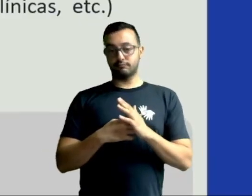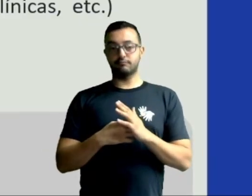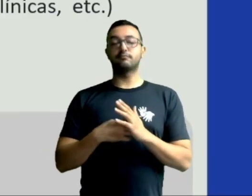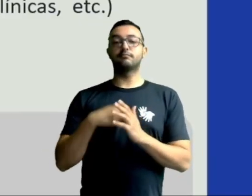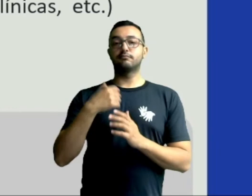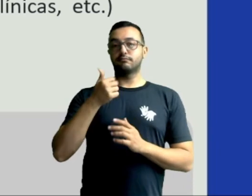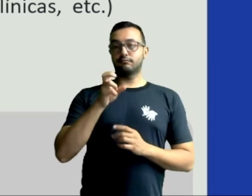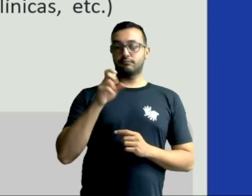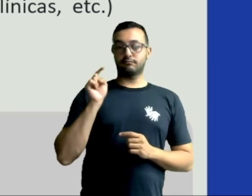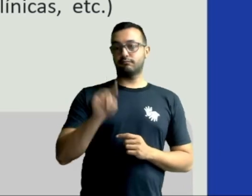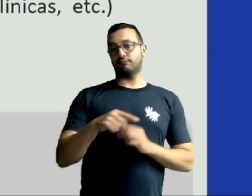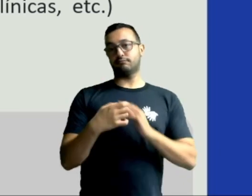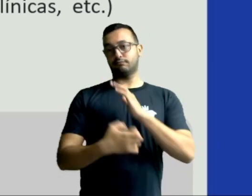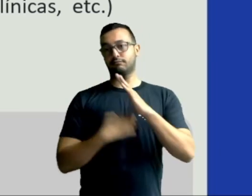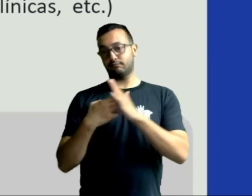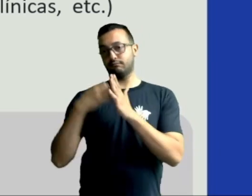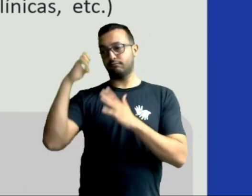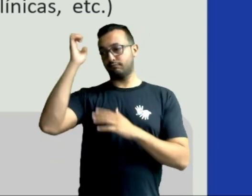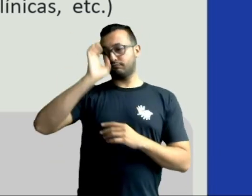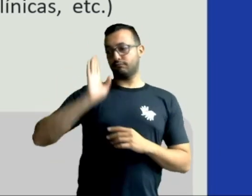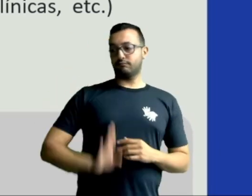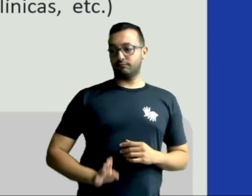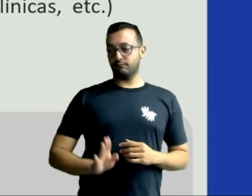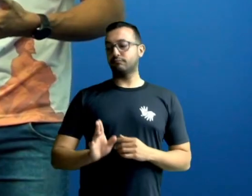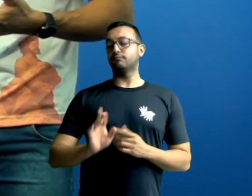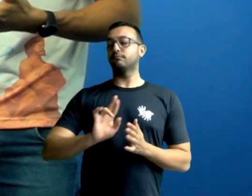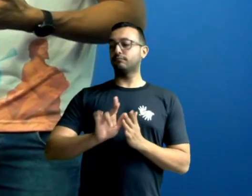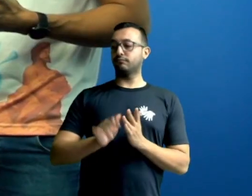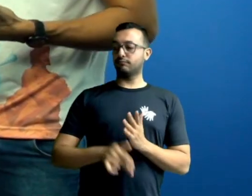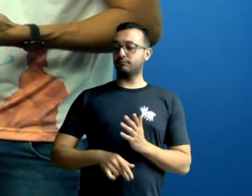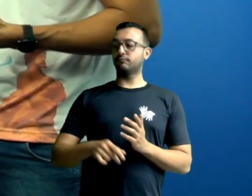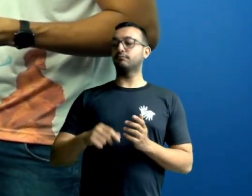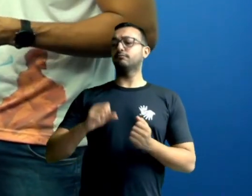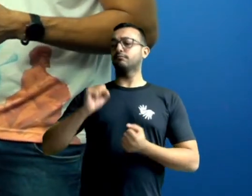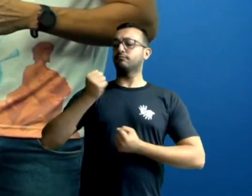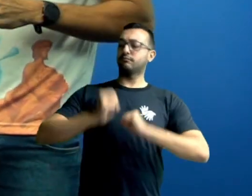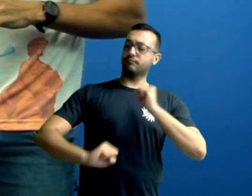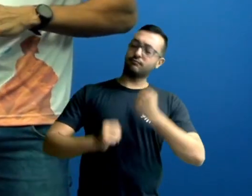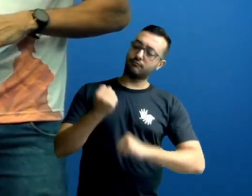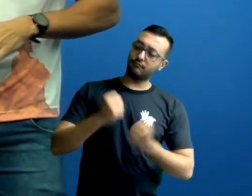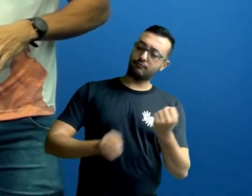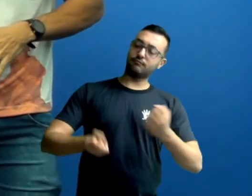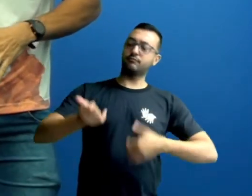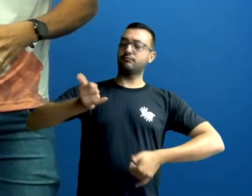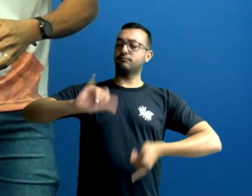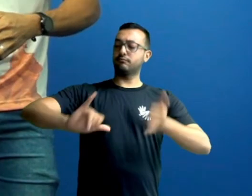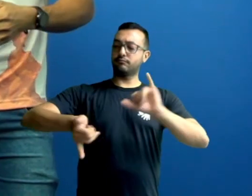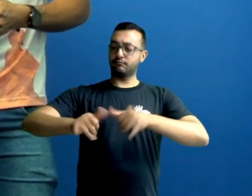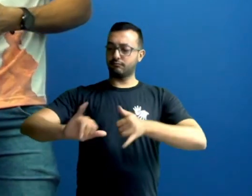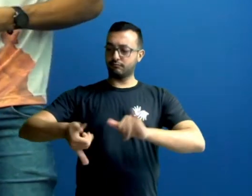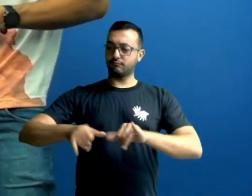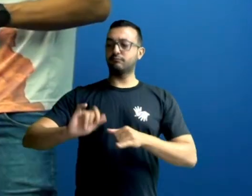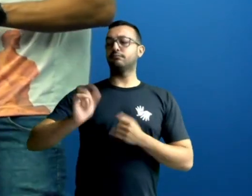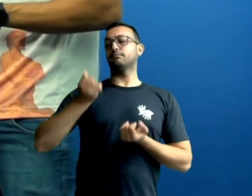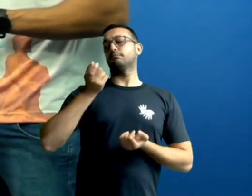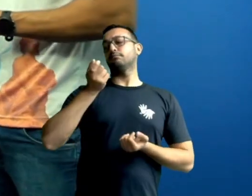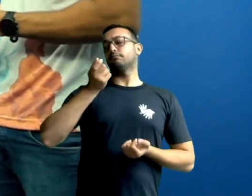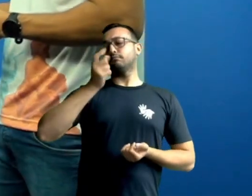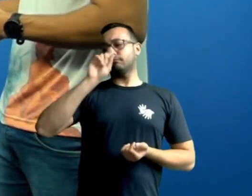mais de 15 mil empresas aqui no Brasil, dentre elas indústrias, laboratórios,